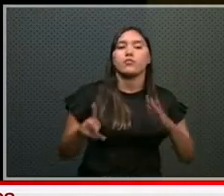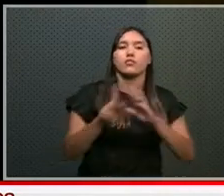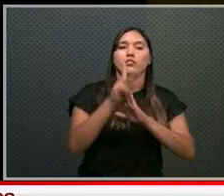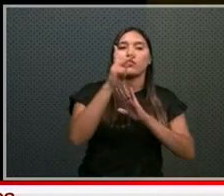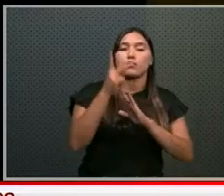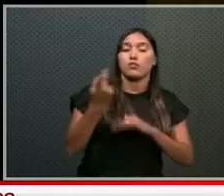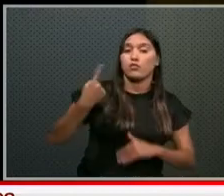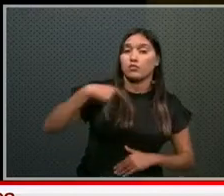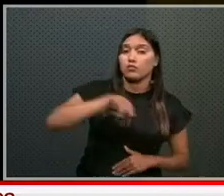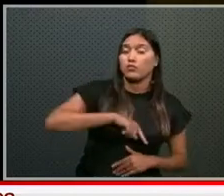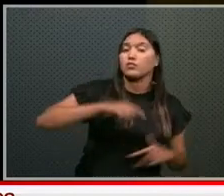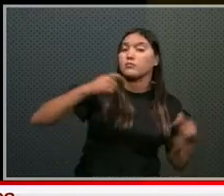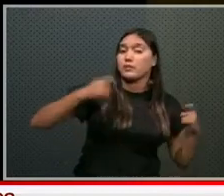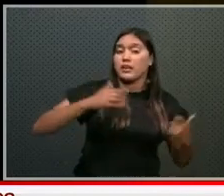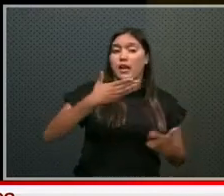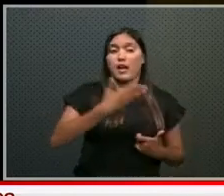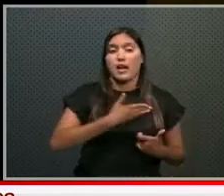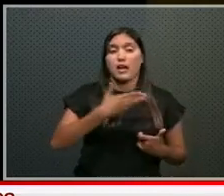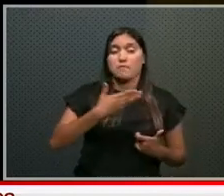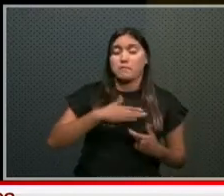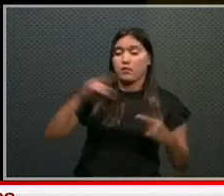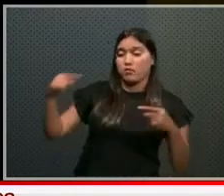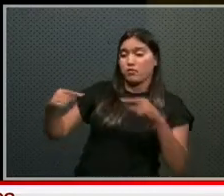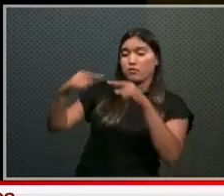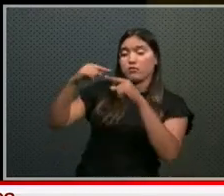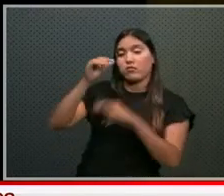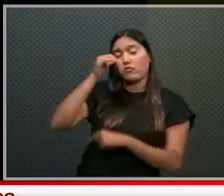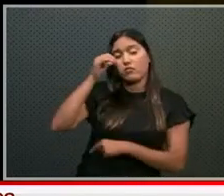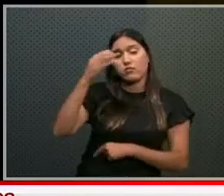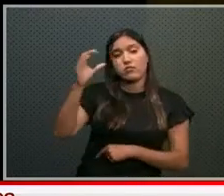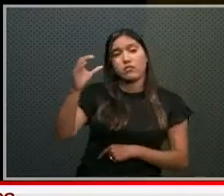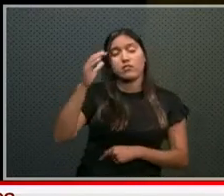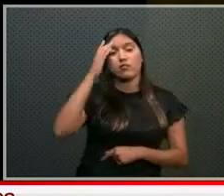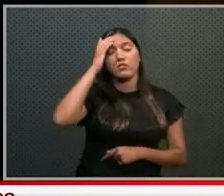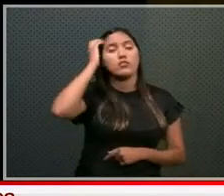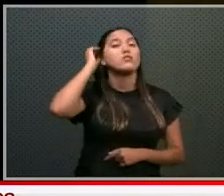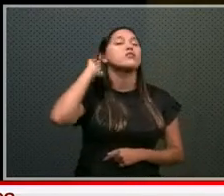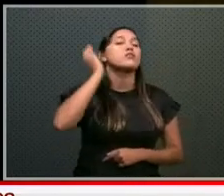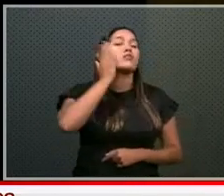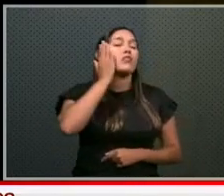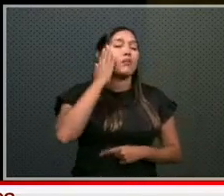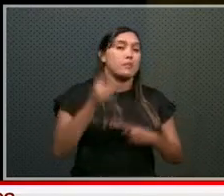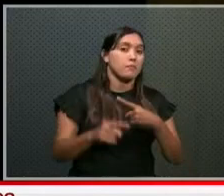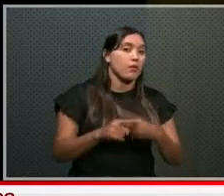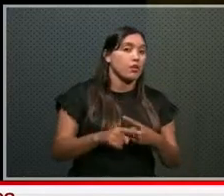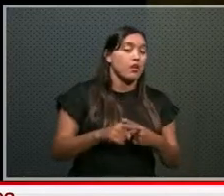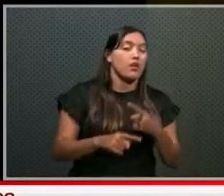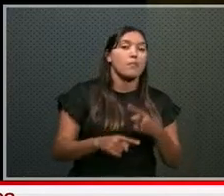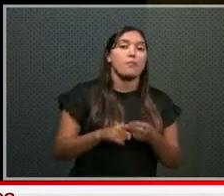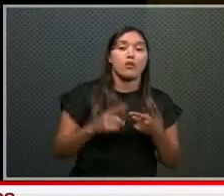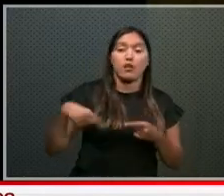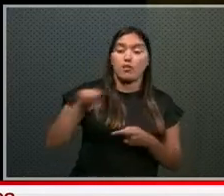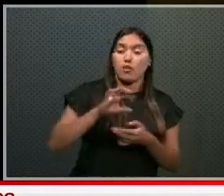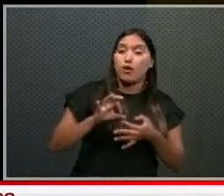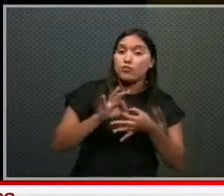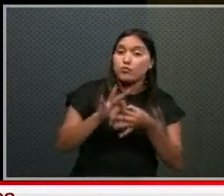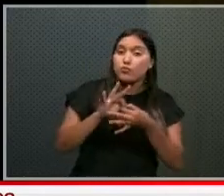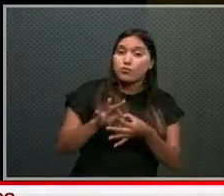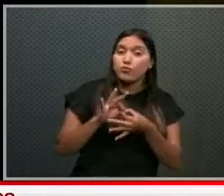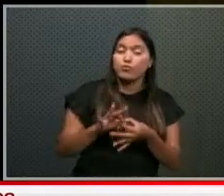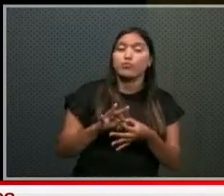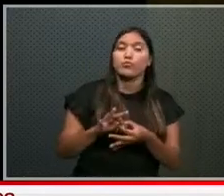definidos definitivamente amigos da ciência de qualidade sabe por quê Porque nós acreditamos que juntos teremos